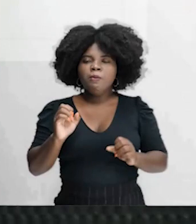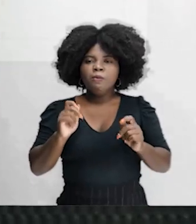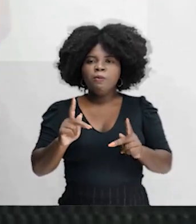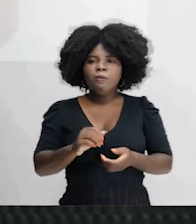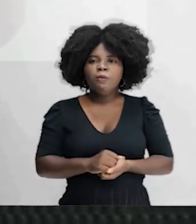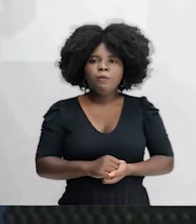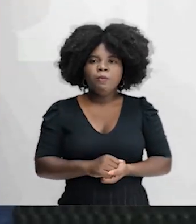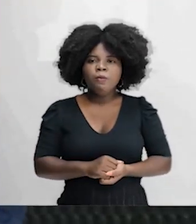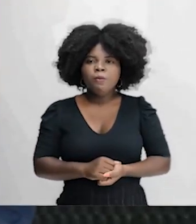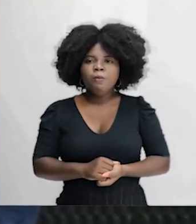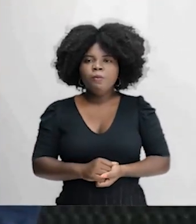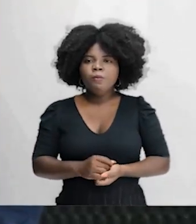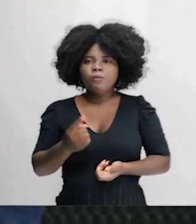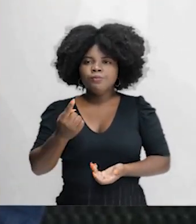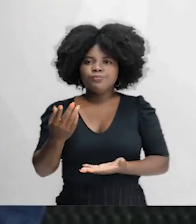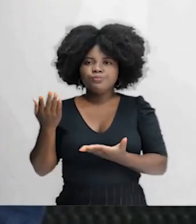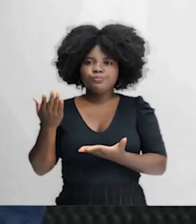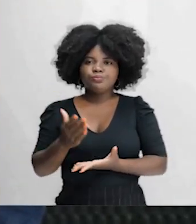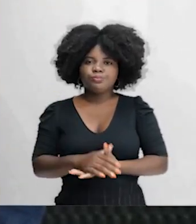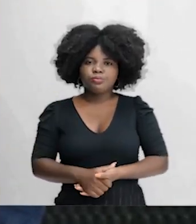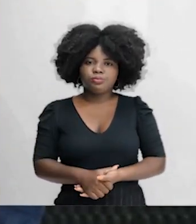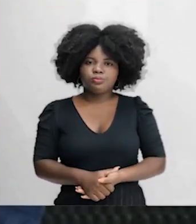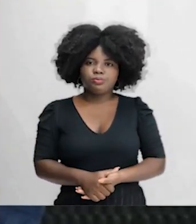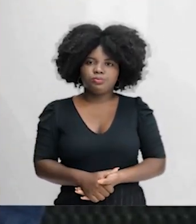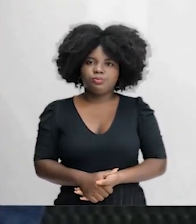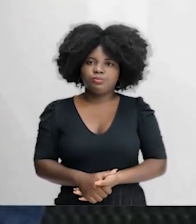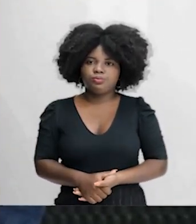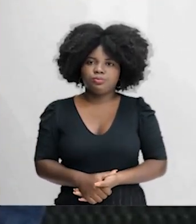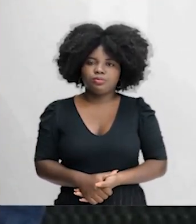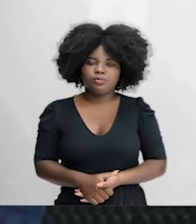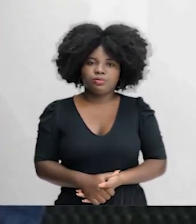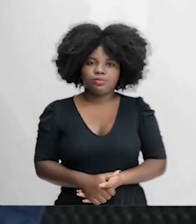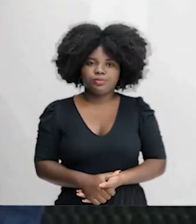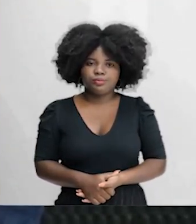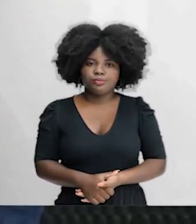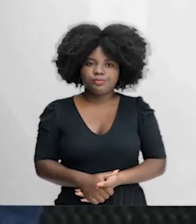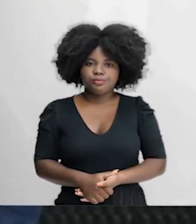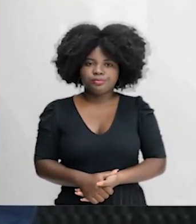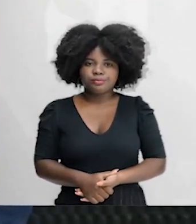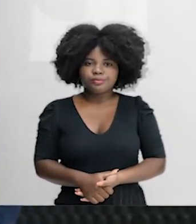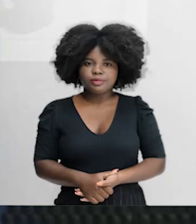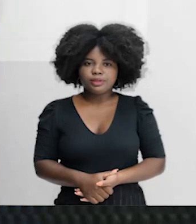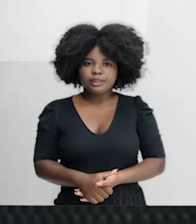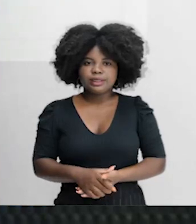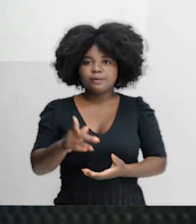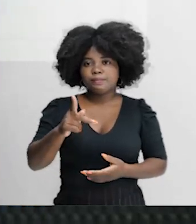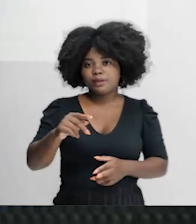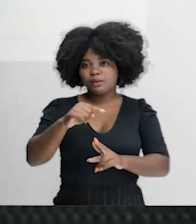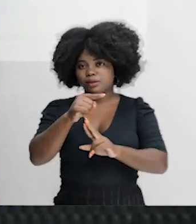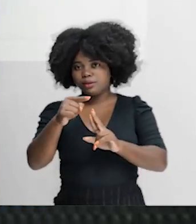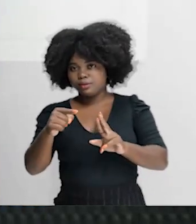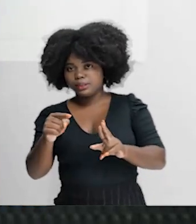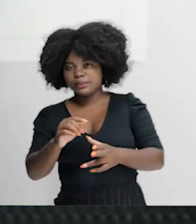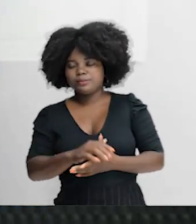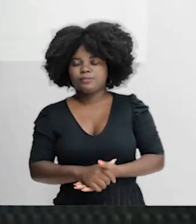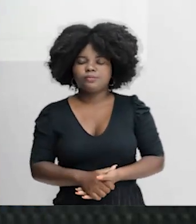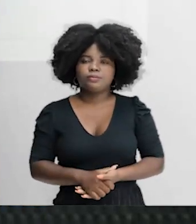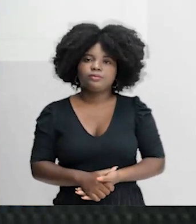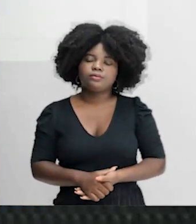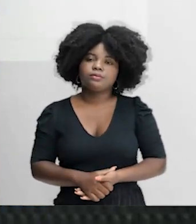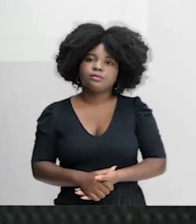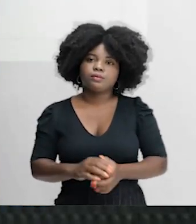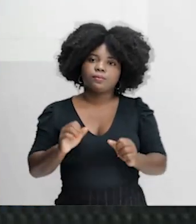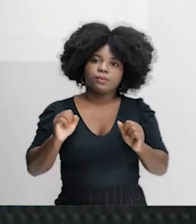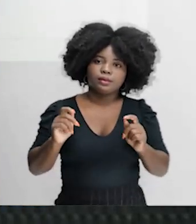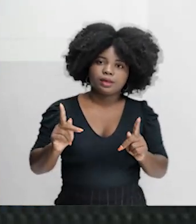caso do período da função tangente, o período vai ser igual a π somente. Π radiano.